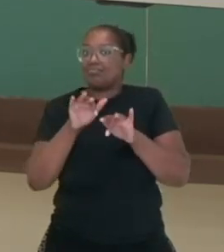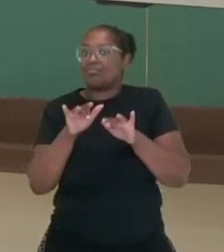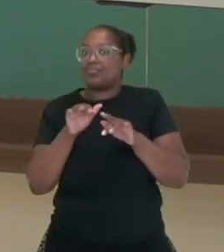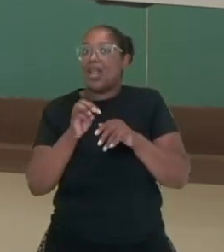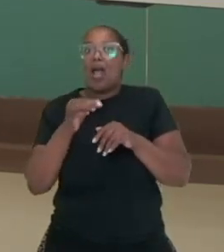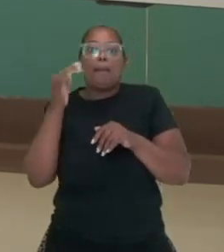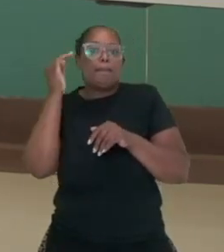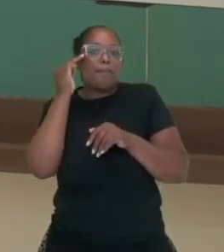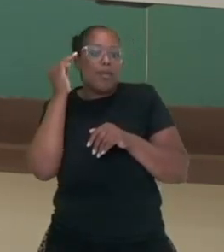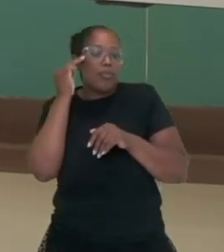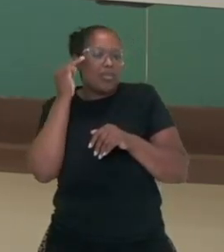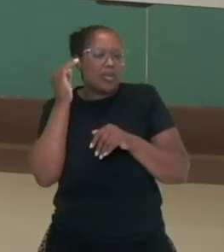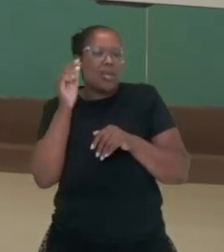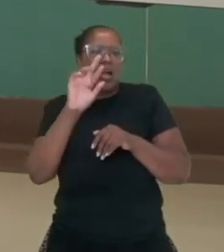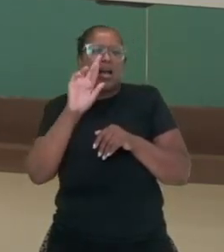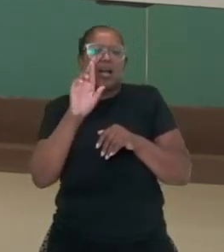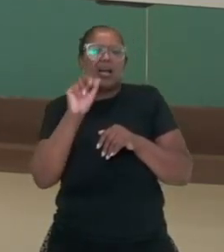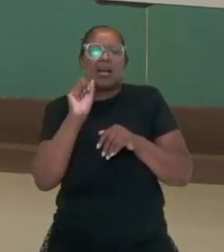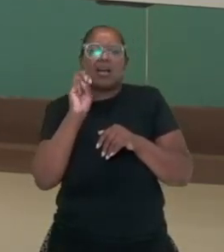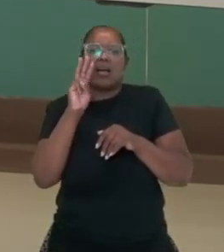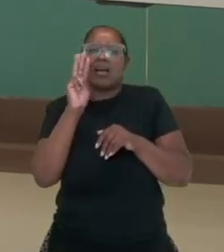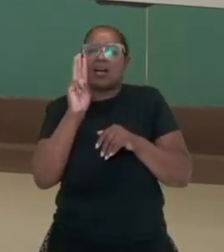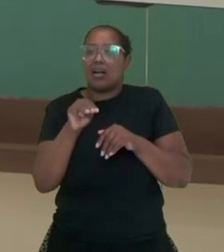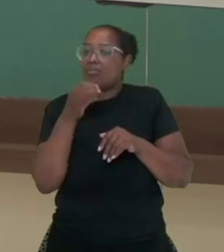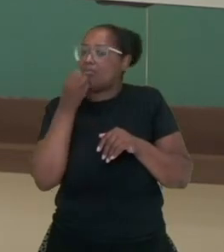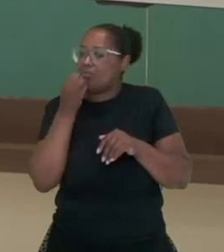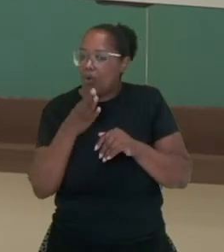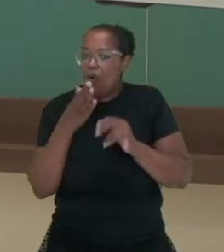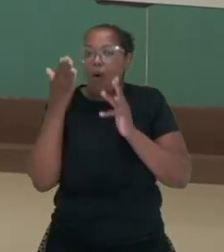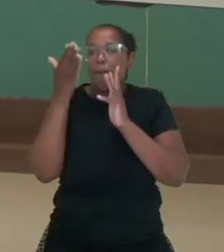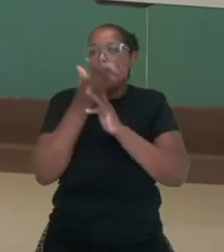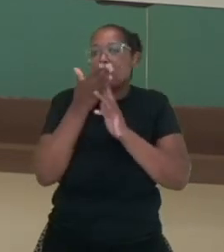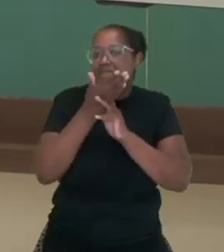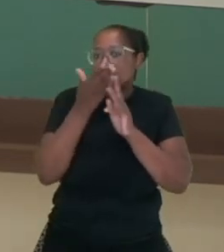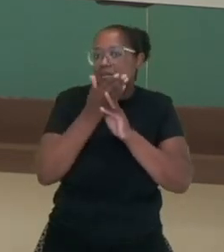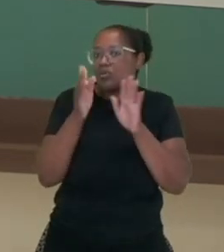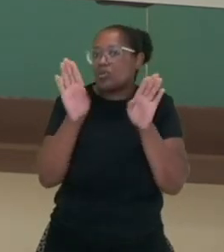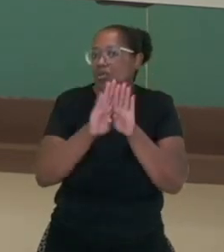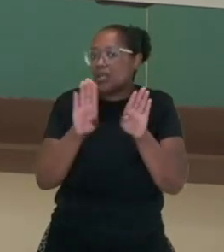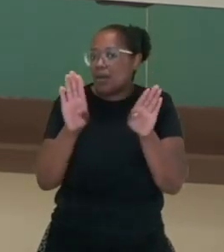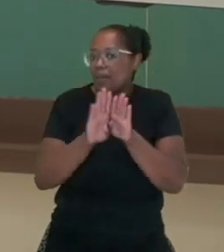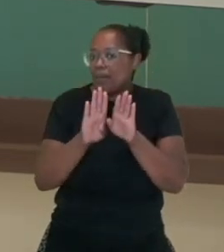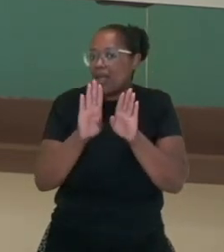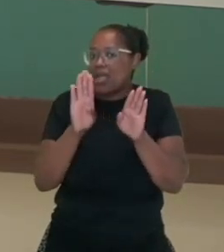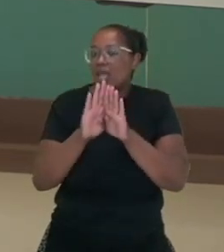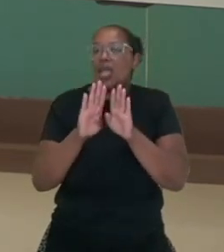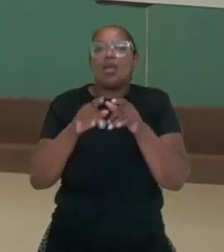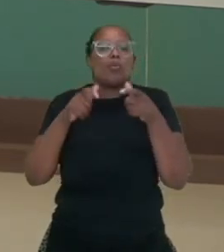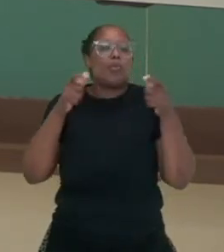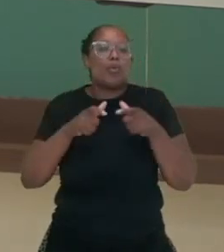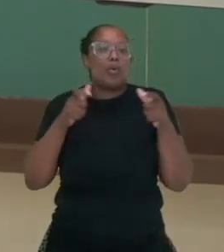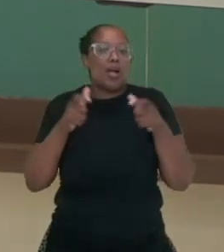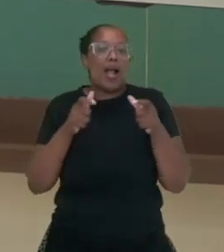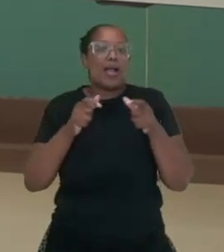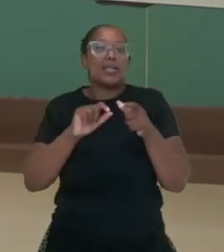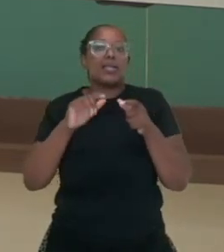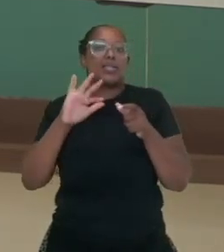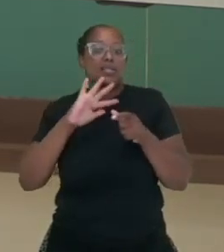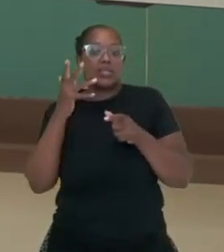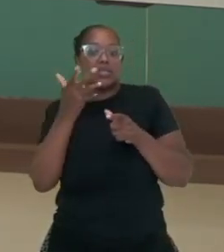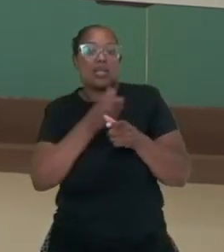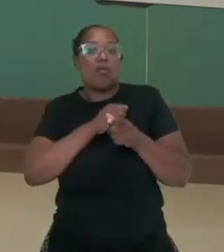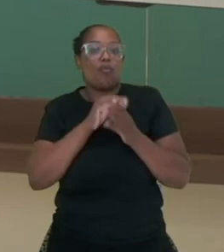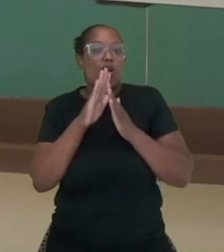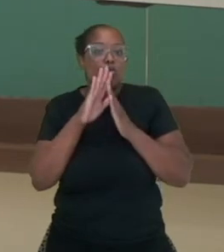memória RAM, eles têm processador e eles têm um espaço dedicado ao armazenamento. Inclusive,